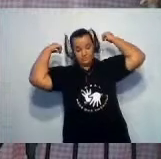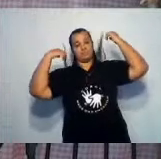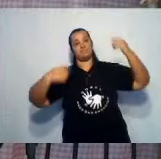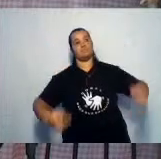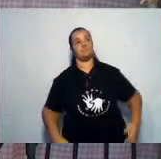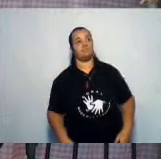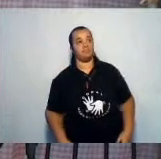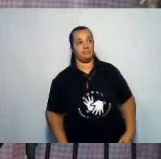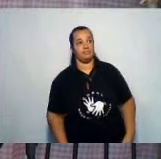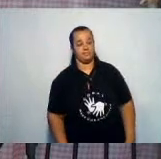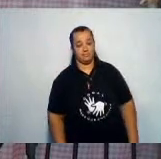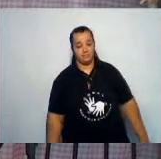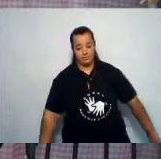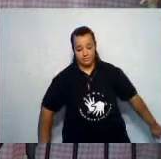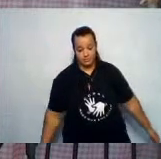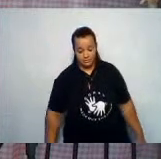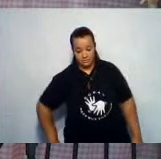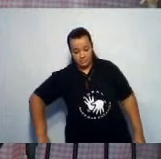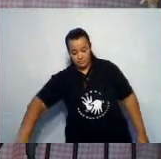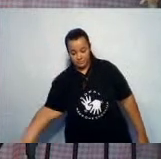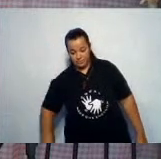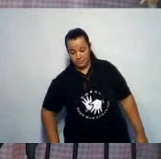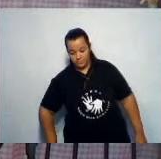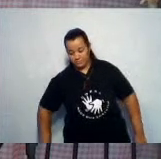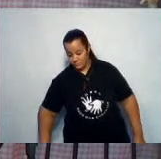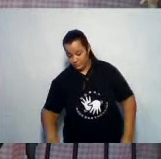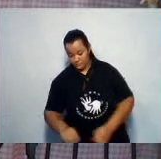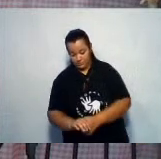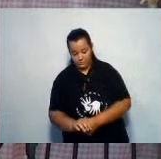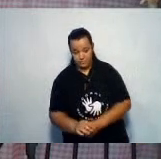olha lá. Sim, sim, foi.